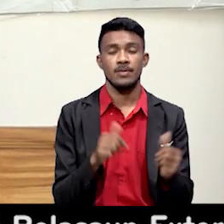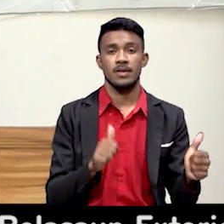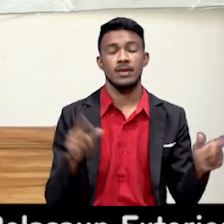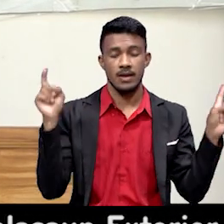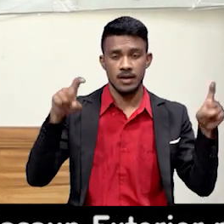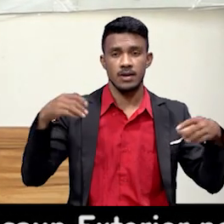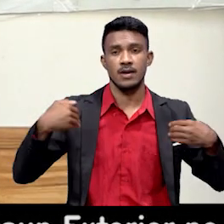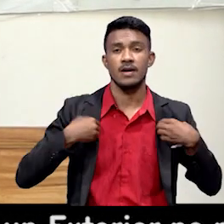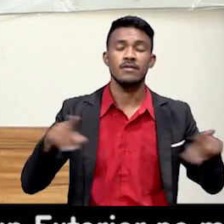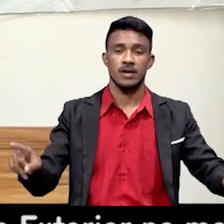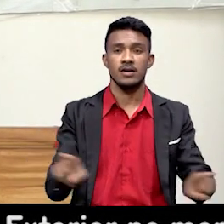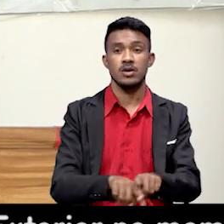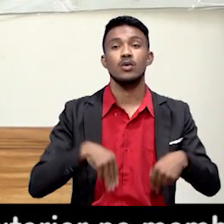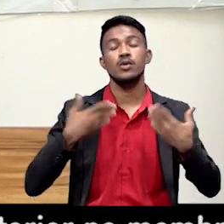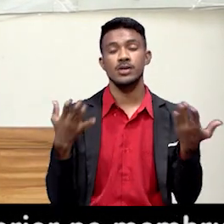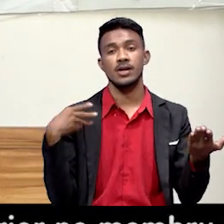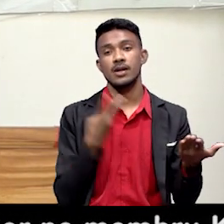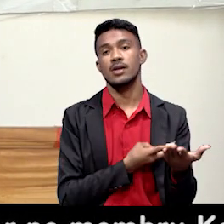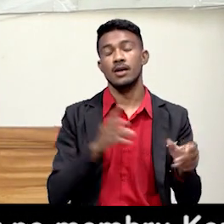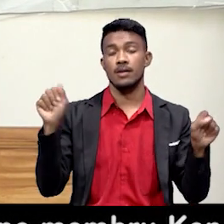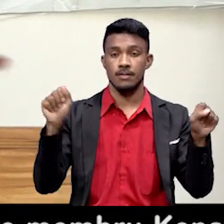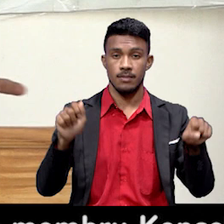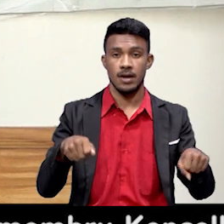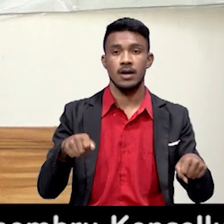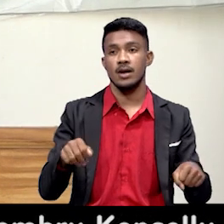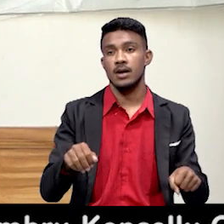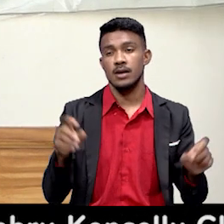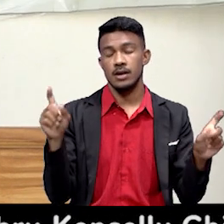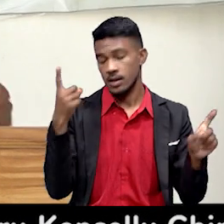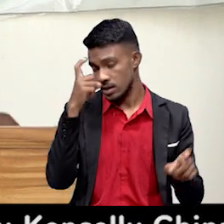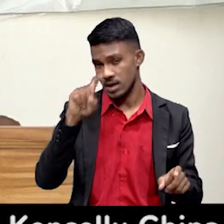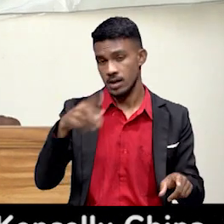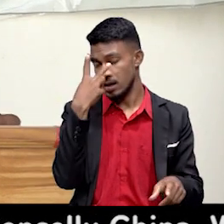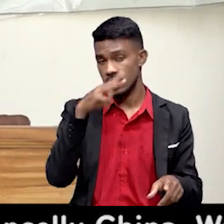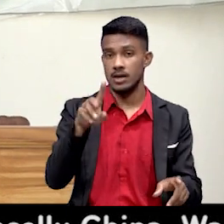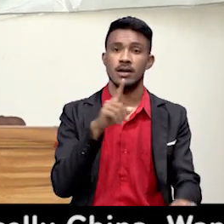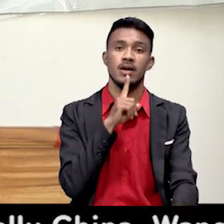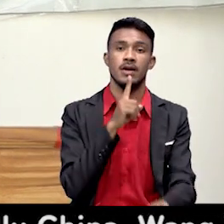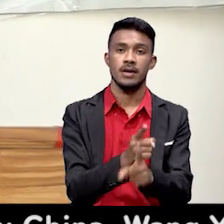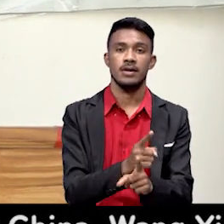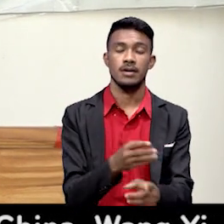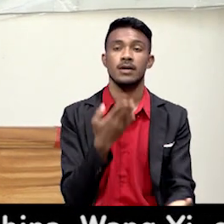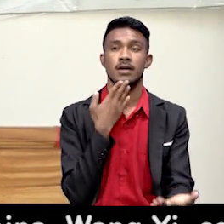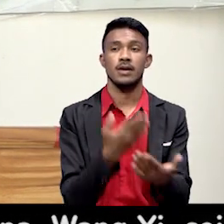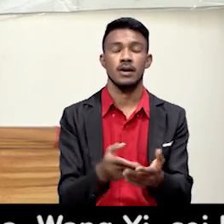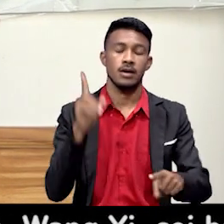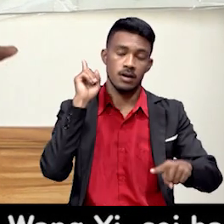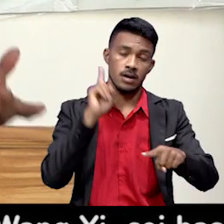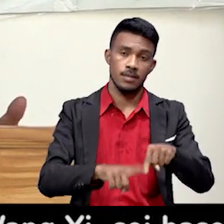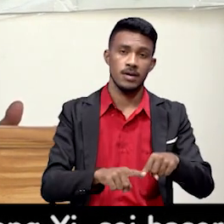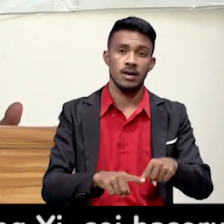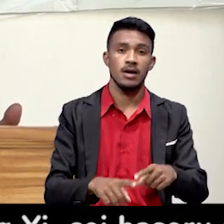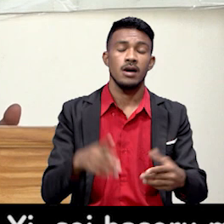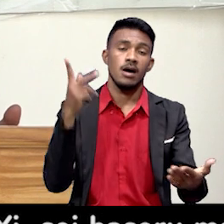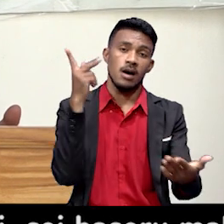orang sama itu beli loss dia ham besar, tengah hari dia kesitu, beli to konsensus, parla beli ita approval lay